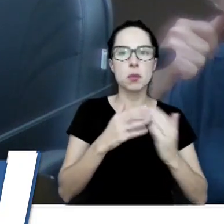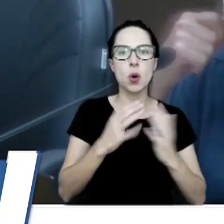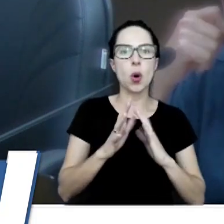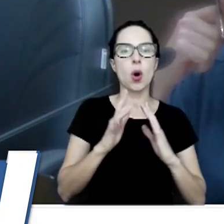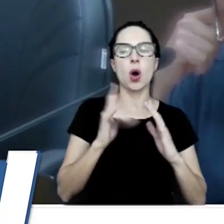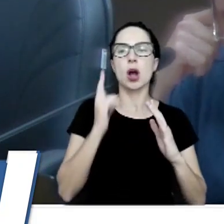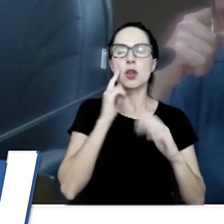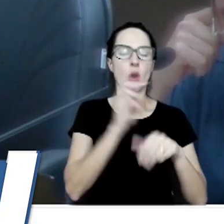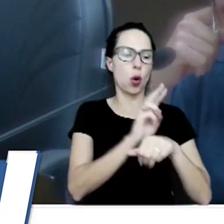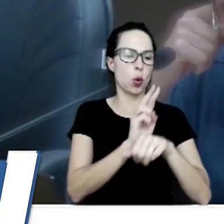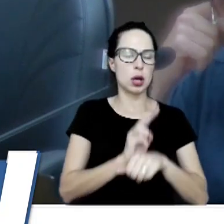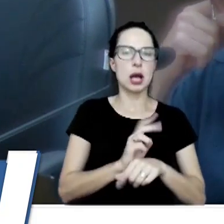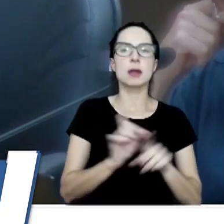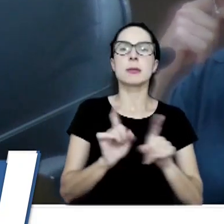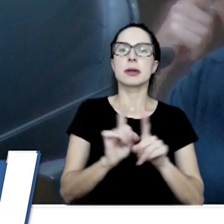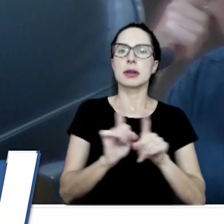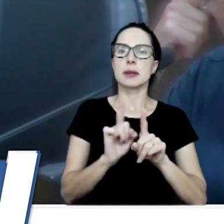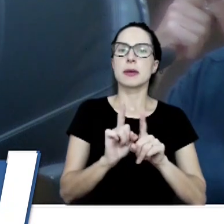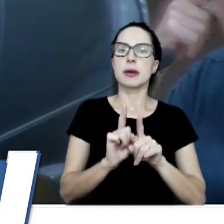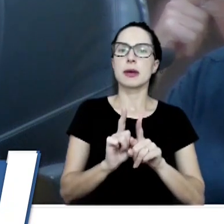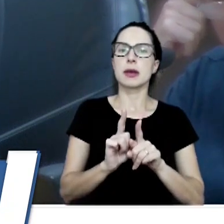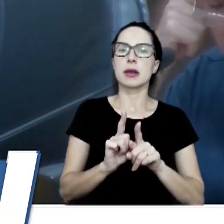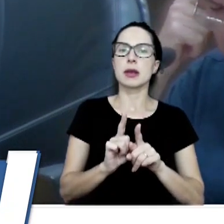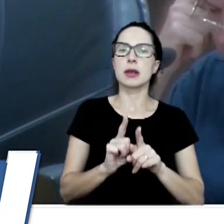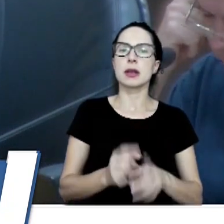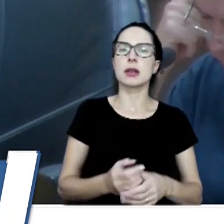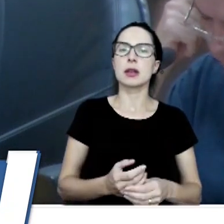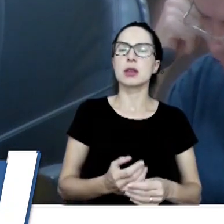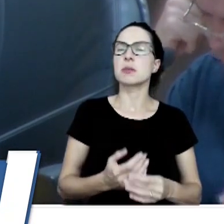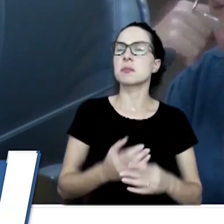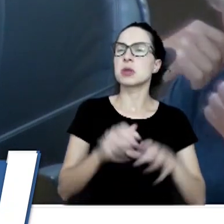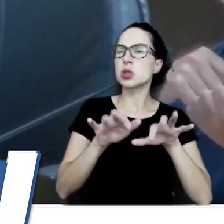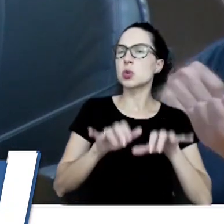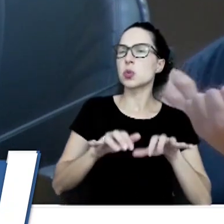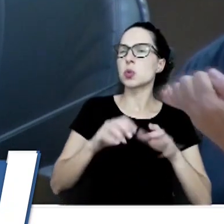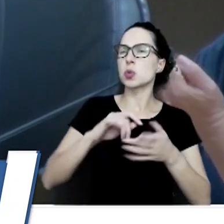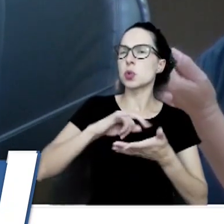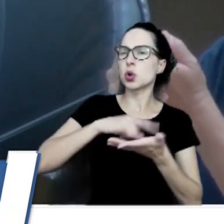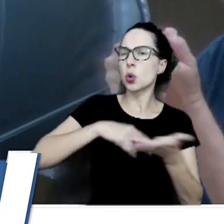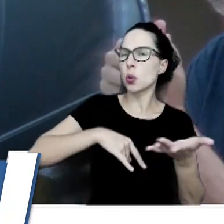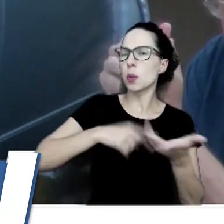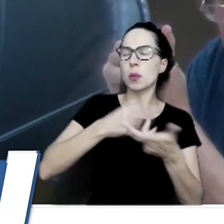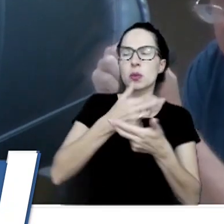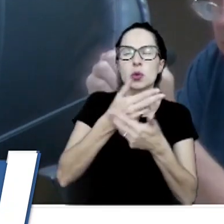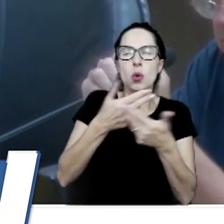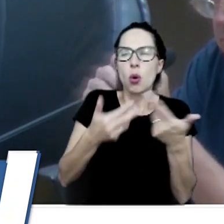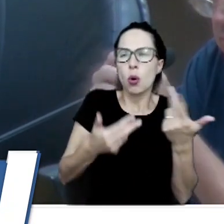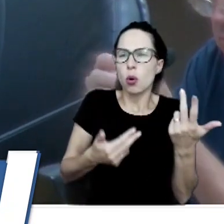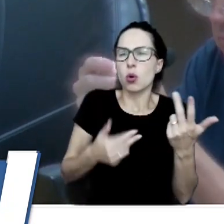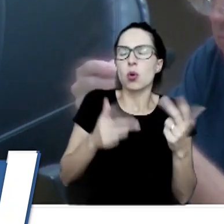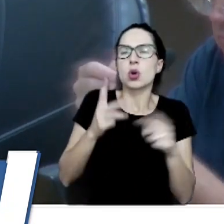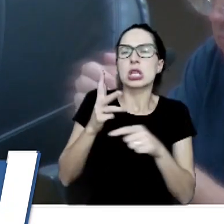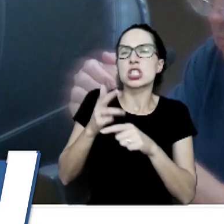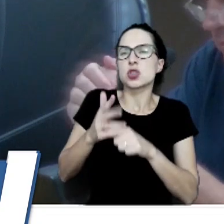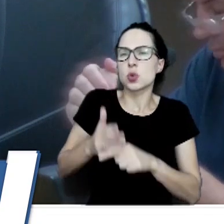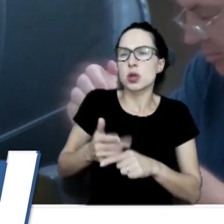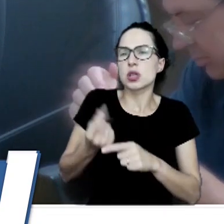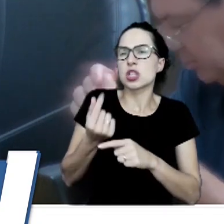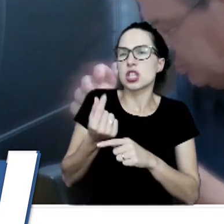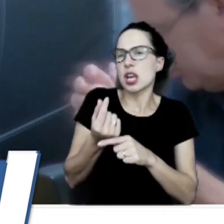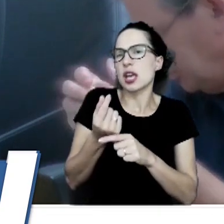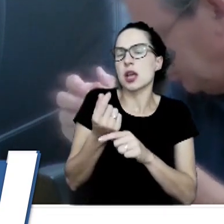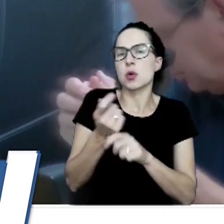Em todos os pontos, sem exceção, é um local ímpar, é um oásis naquele pedaço ali, realmente, onde está